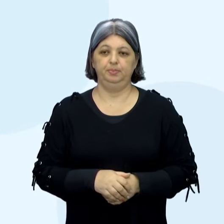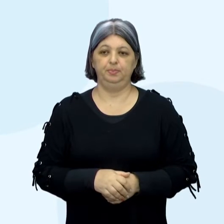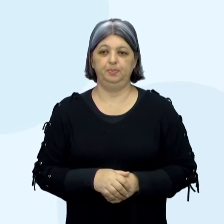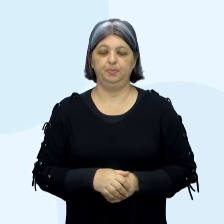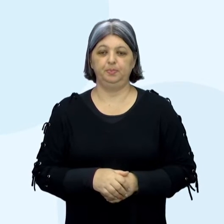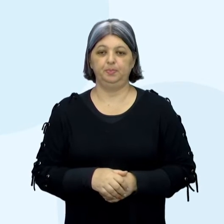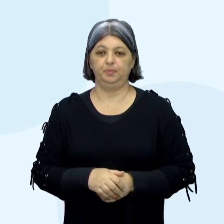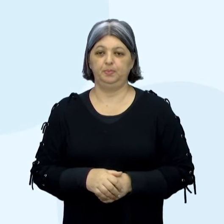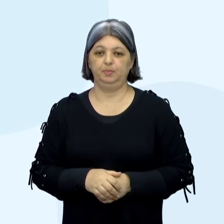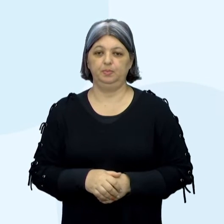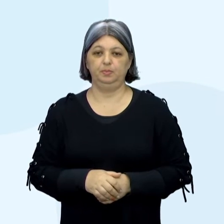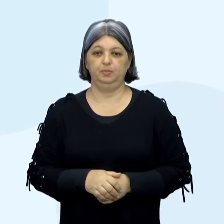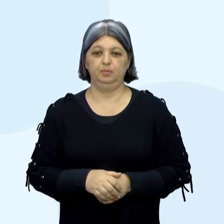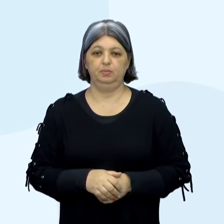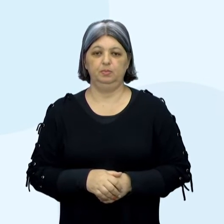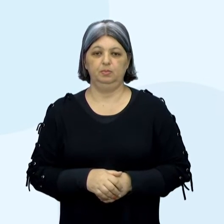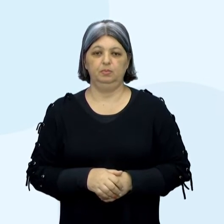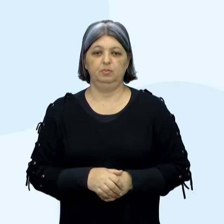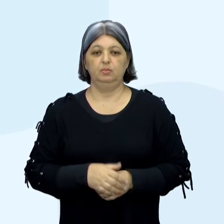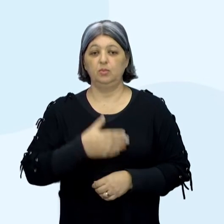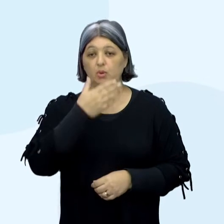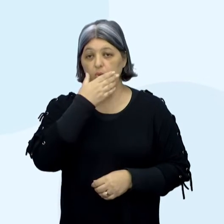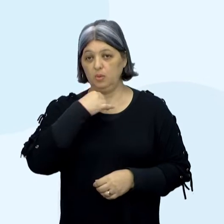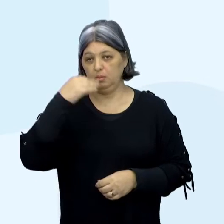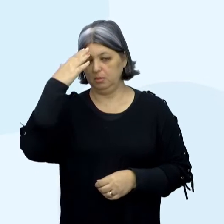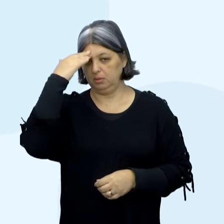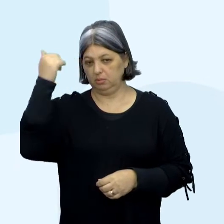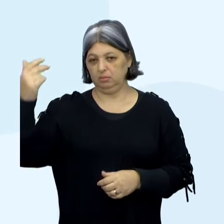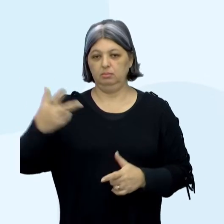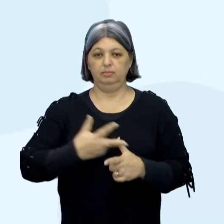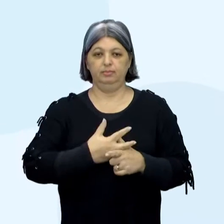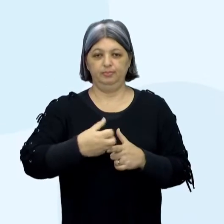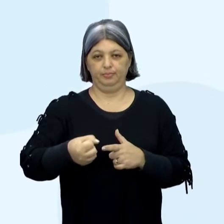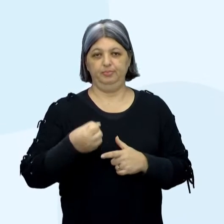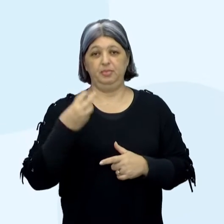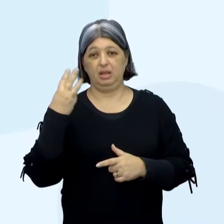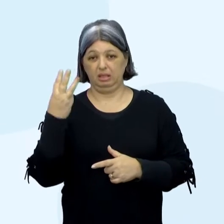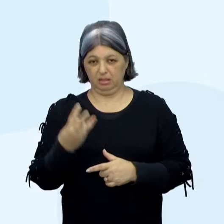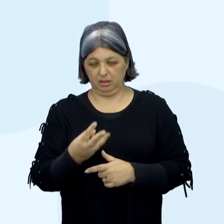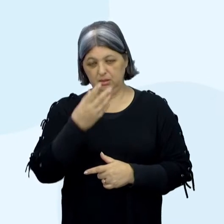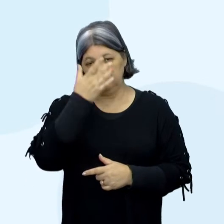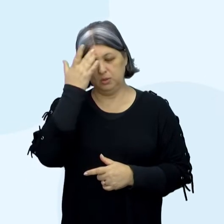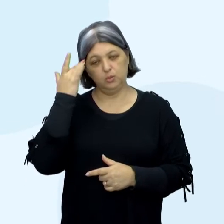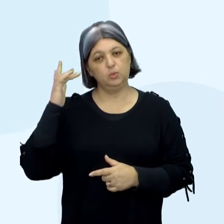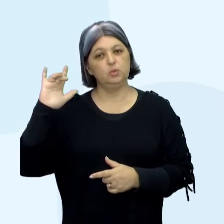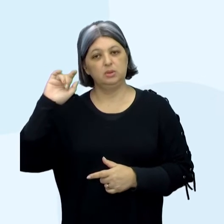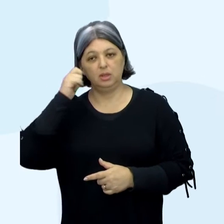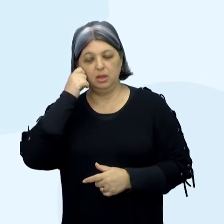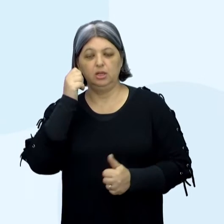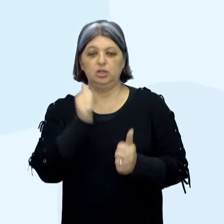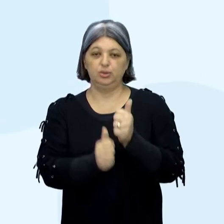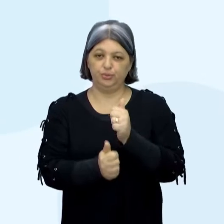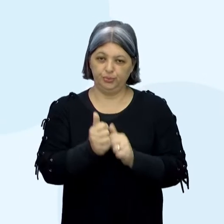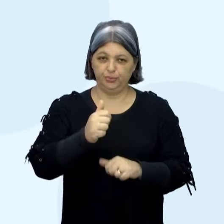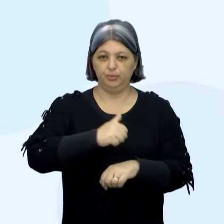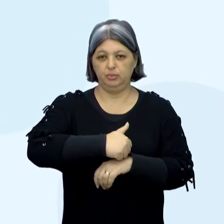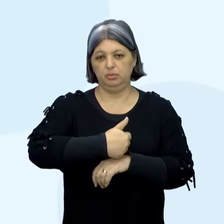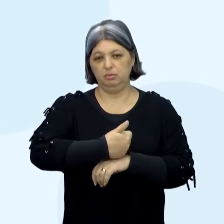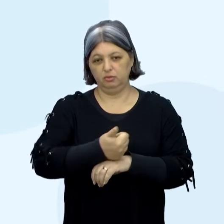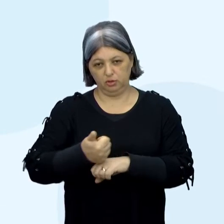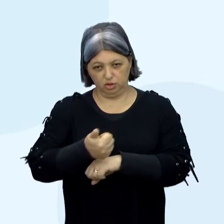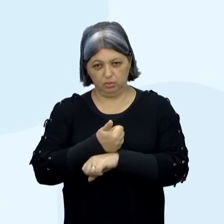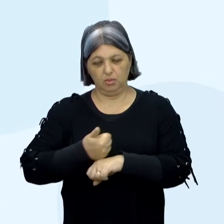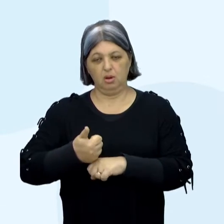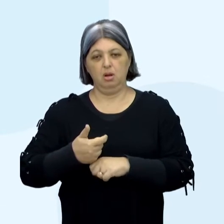parênteses, afirmou o heptacampeão, após 3 jogadores ingleses negros serem vítimas de